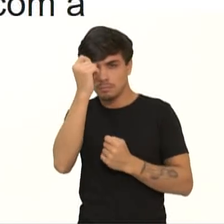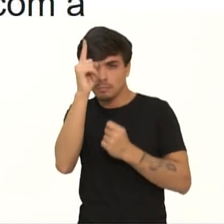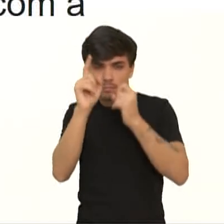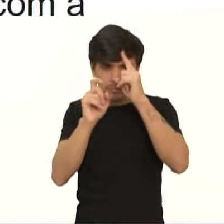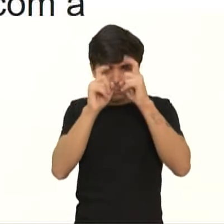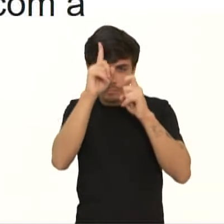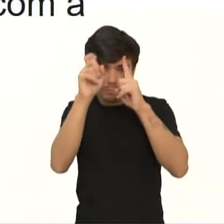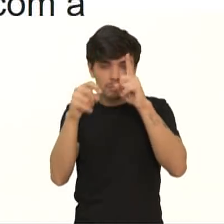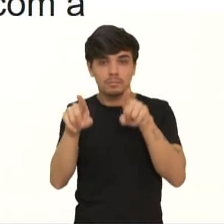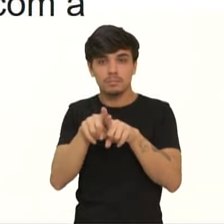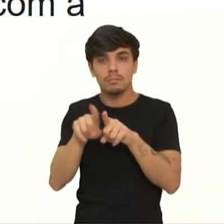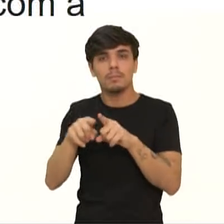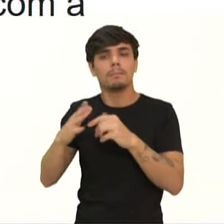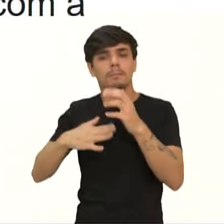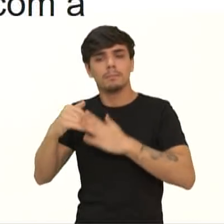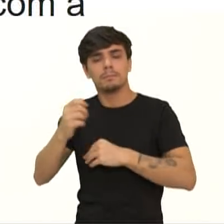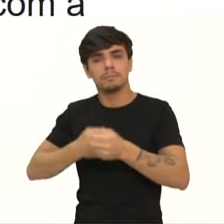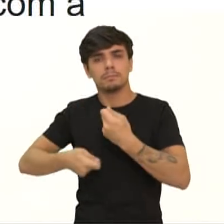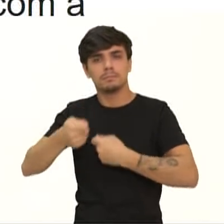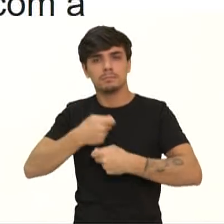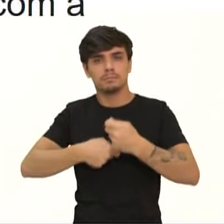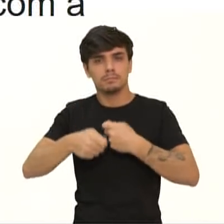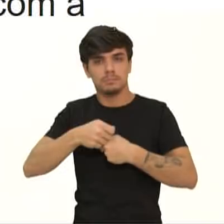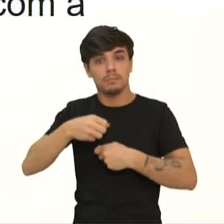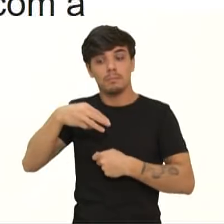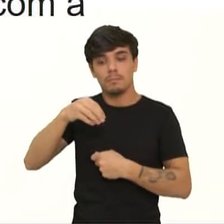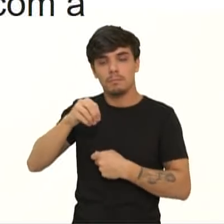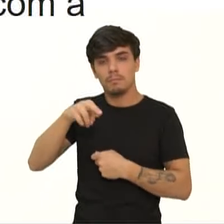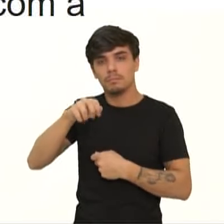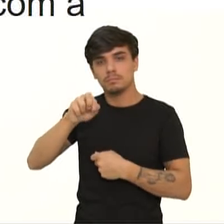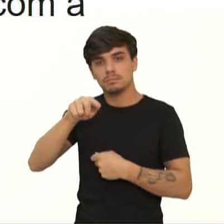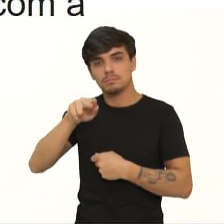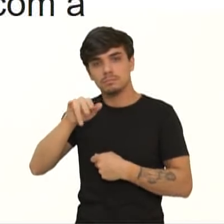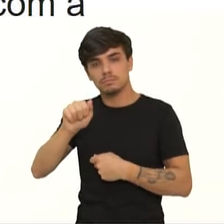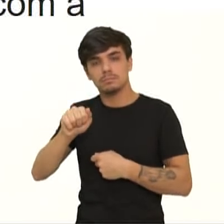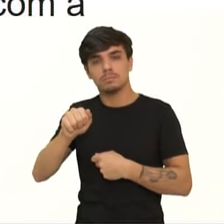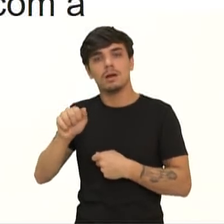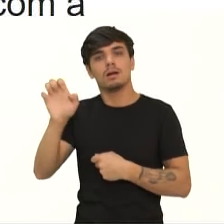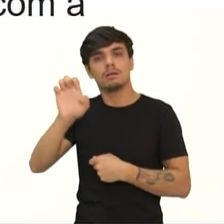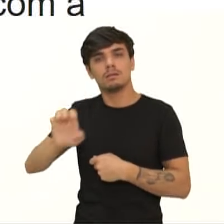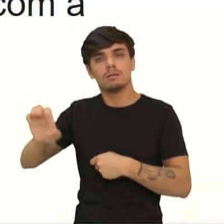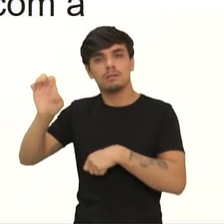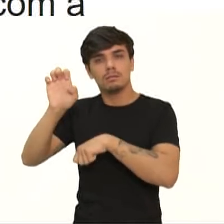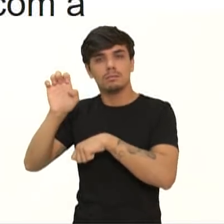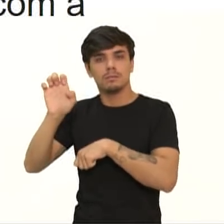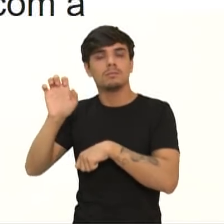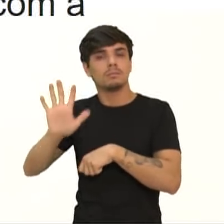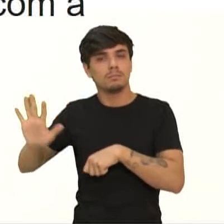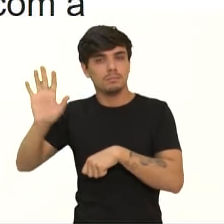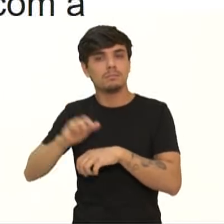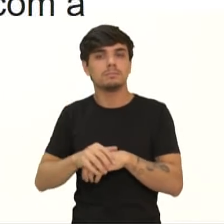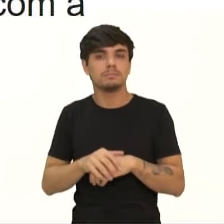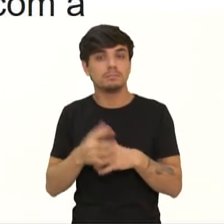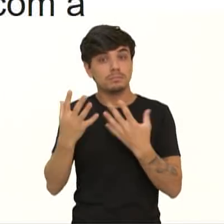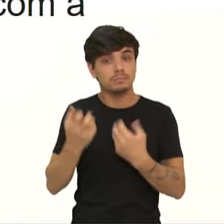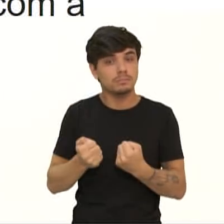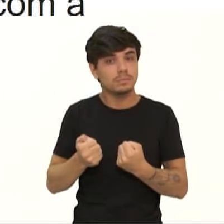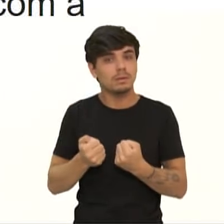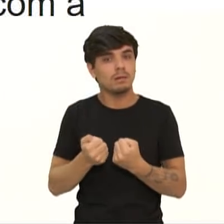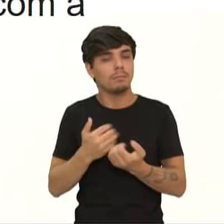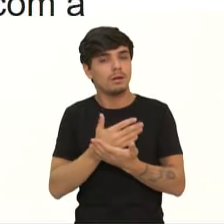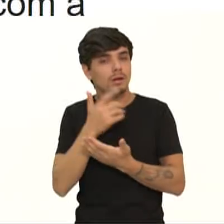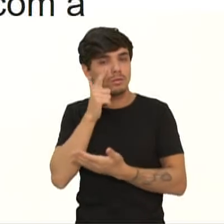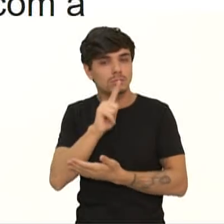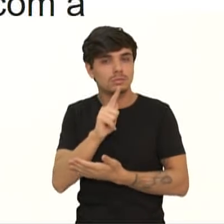práticas econômicas que as monarquias absolutistas europeias adotaram para enriquecer o